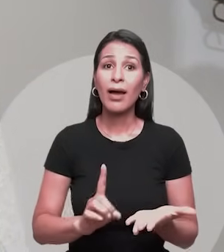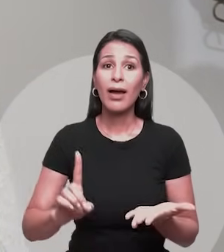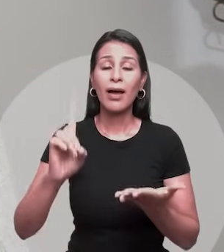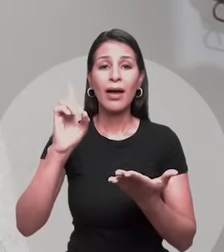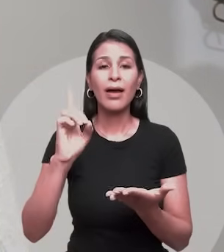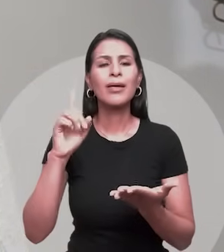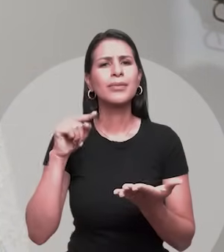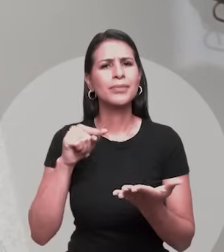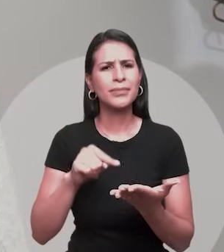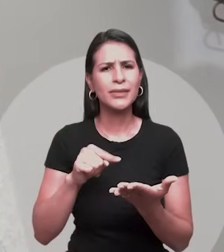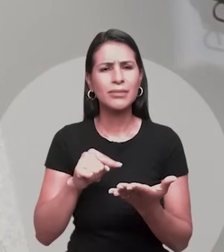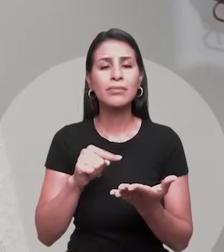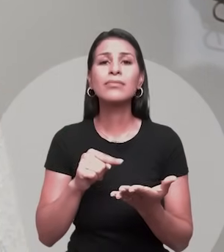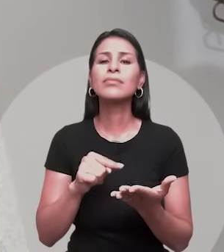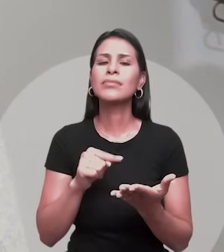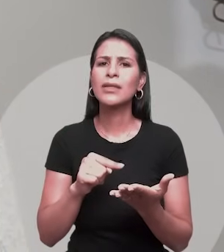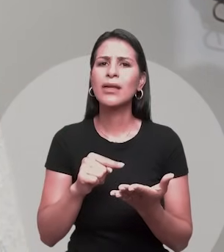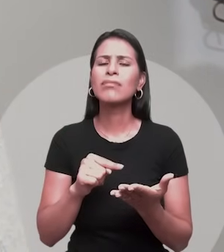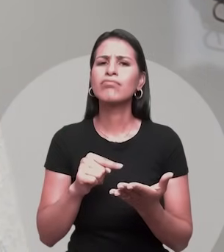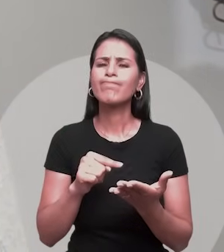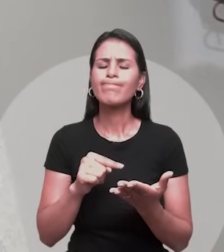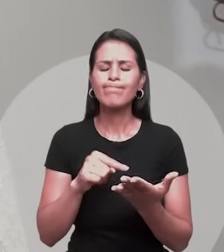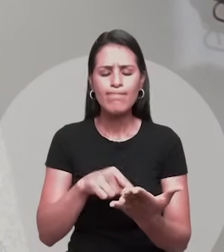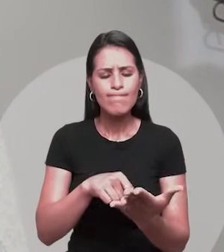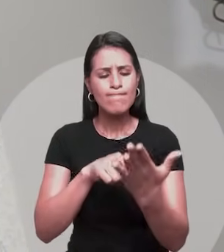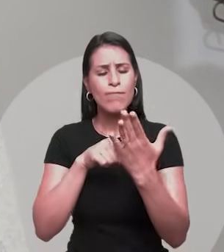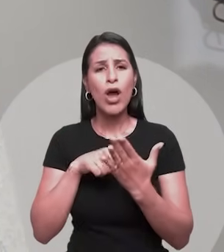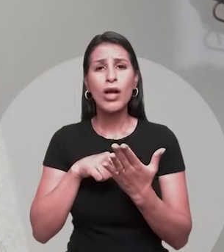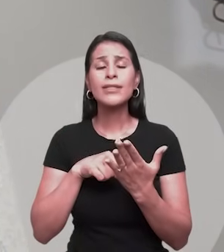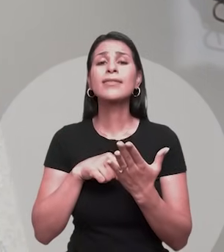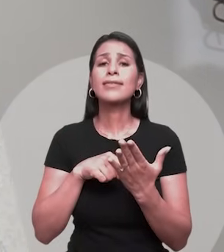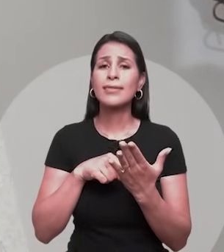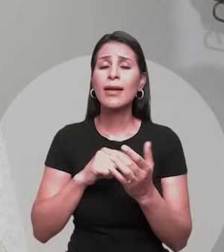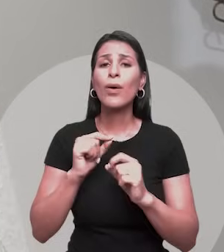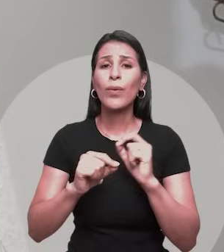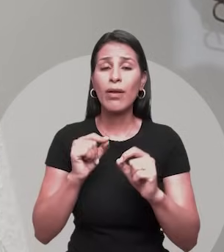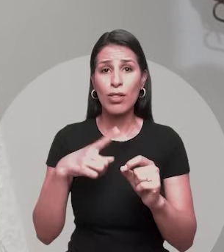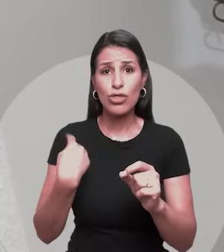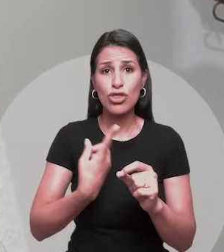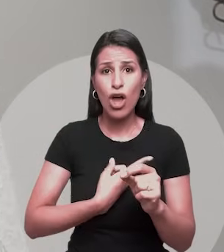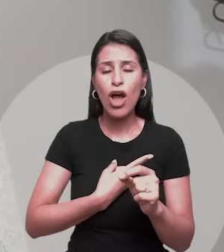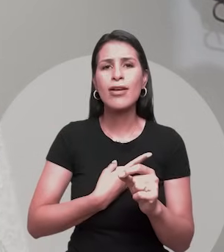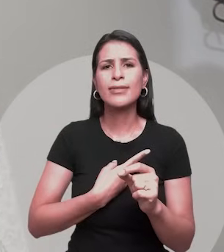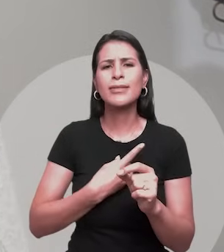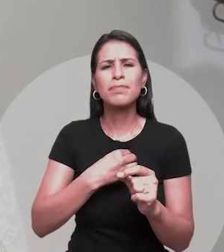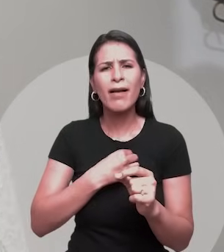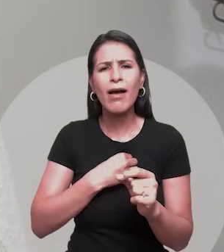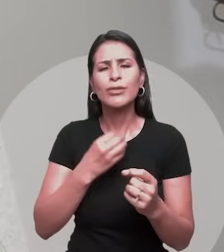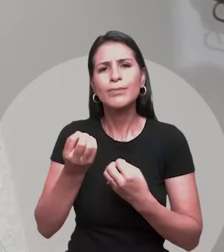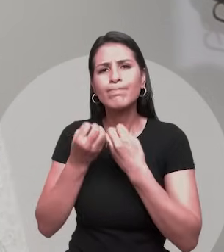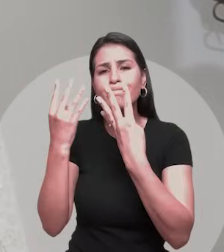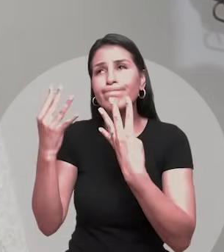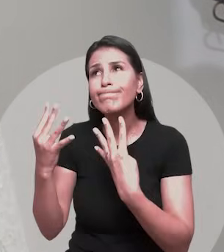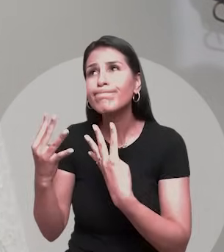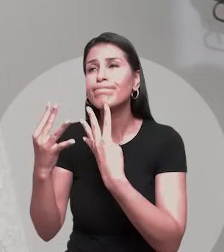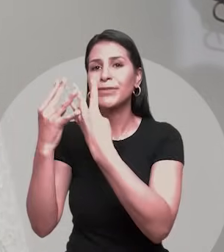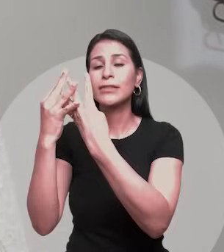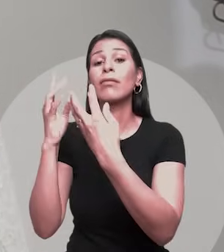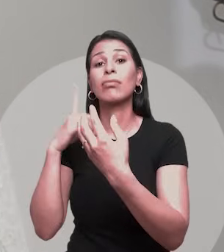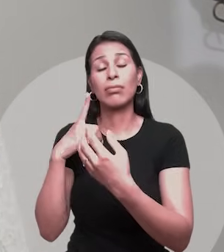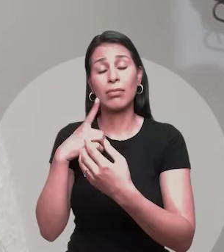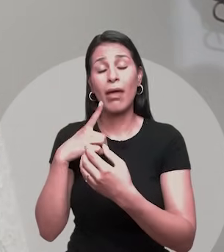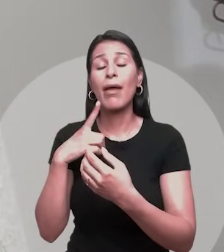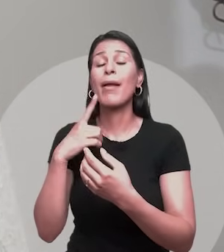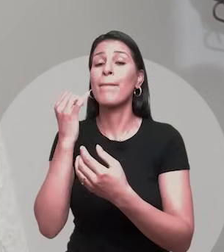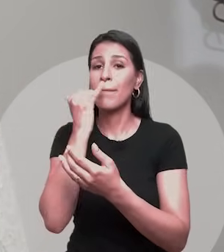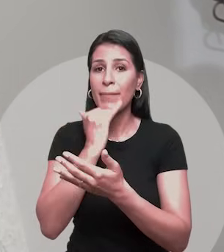a nós e, diante da nossa confissão pessoal, o pedido de perdão nos é lembrado. Mas se confessarmos